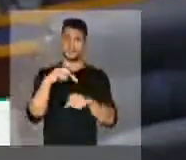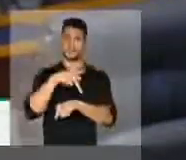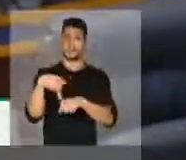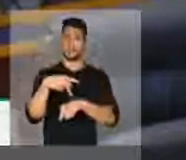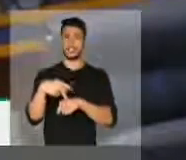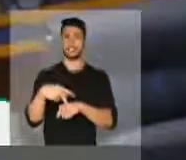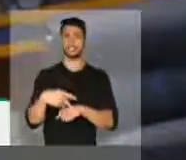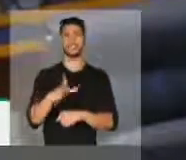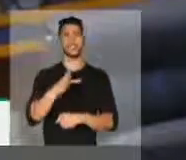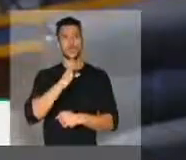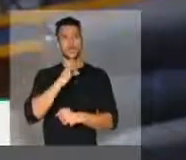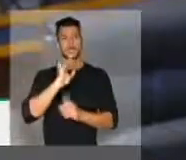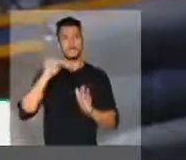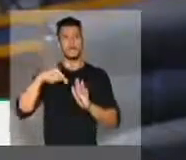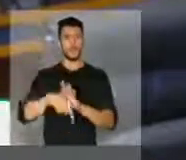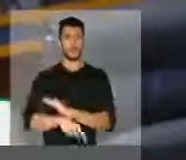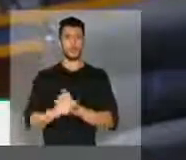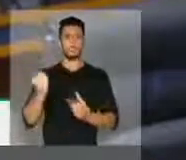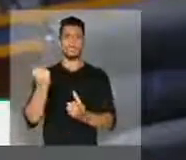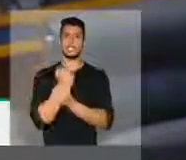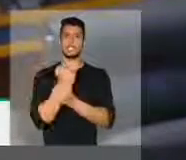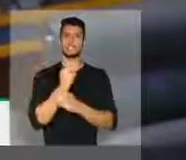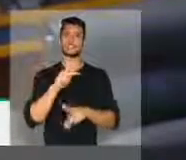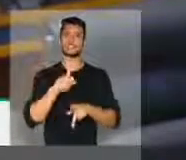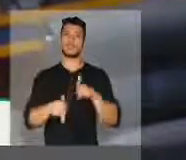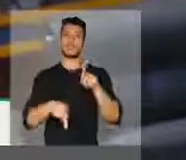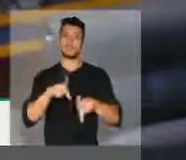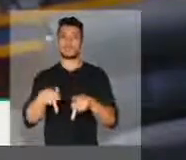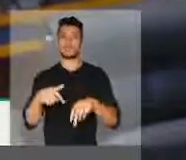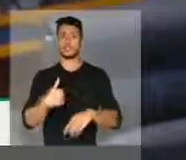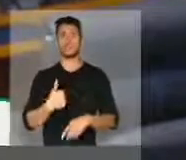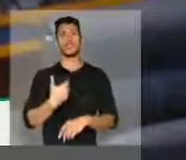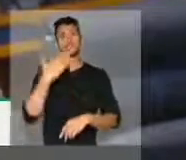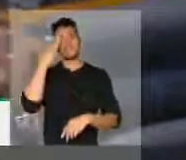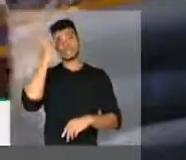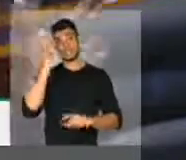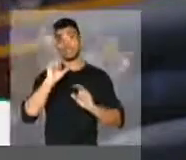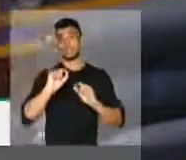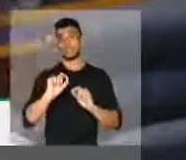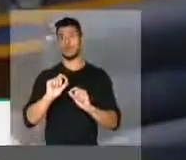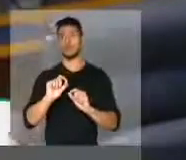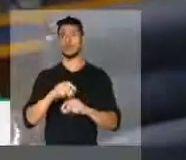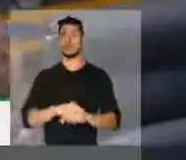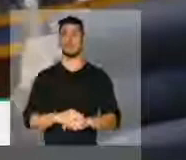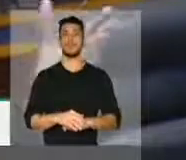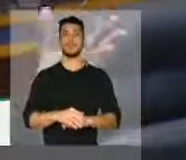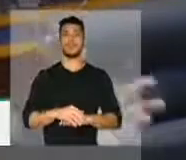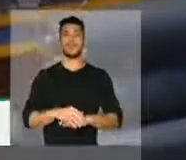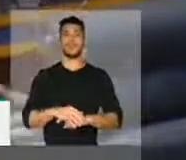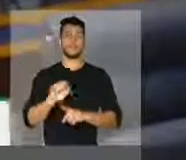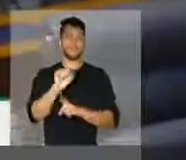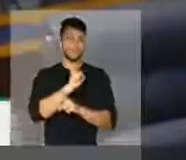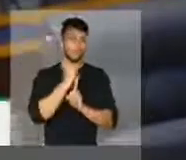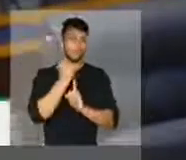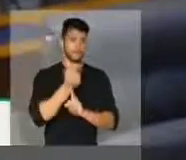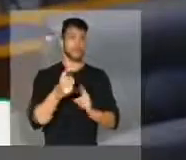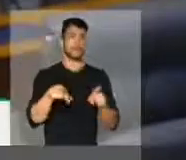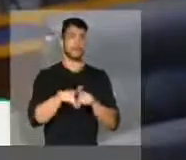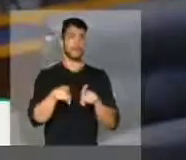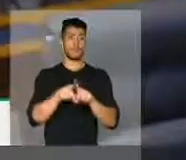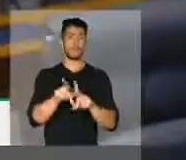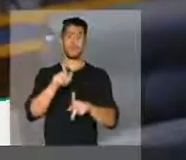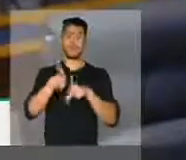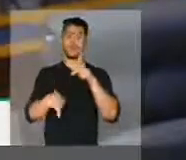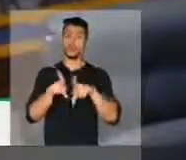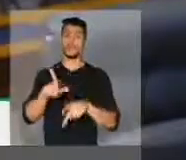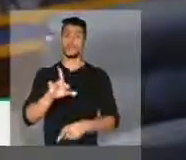tenho dúvida nenhuma de que, primeiro, que a sociedade, o povo do DF, está de parabéns por